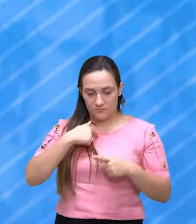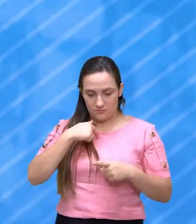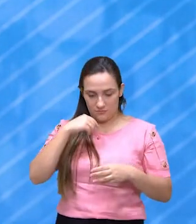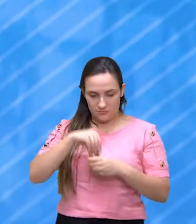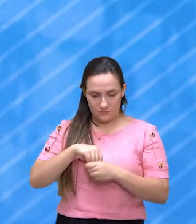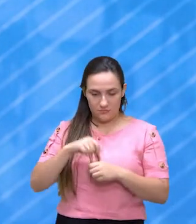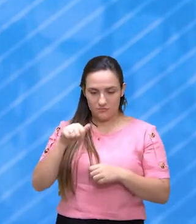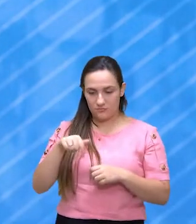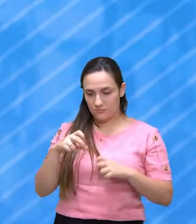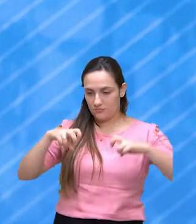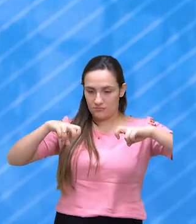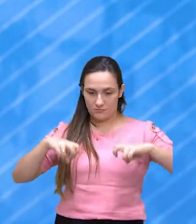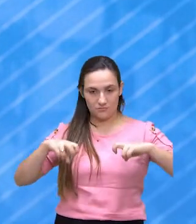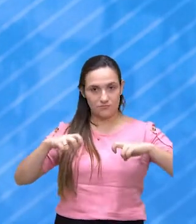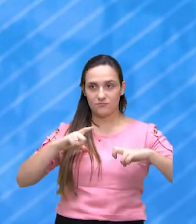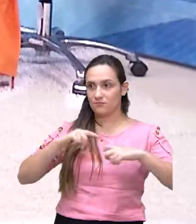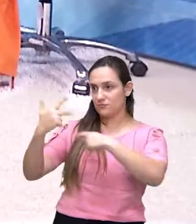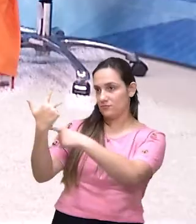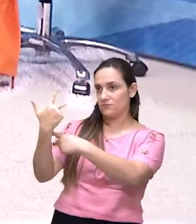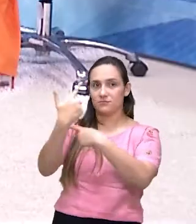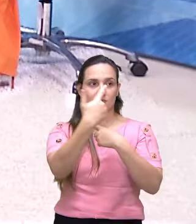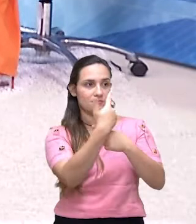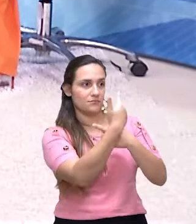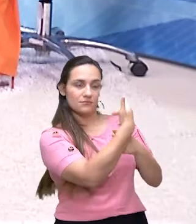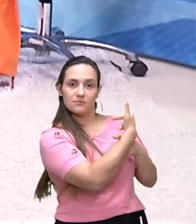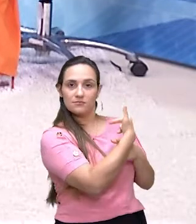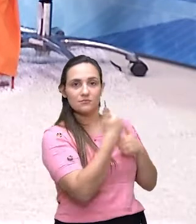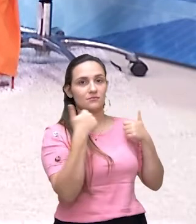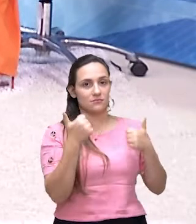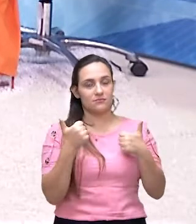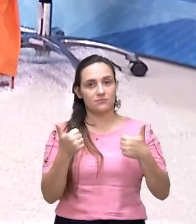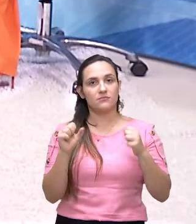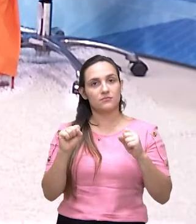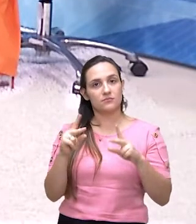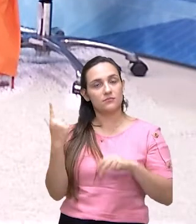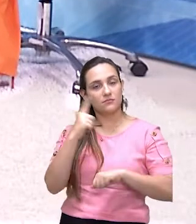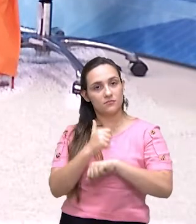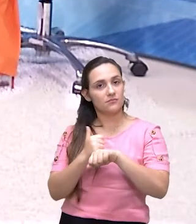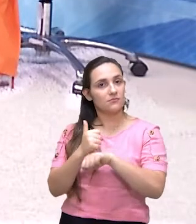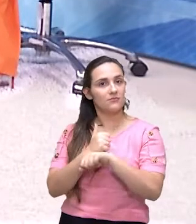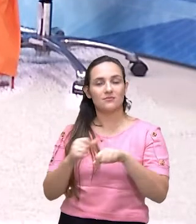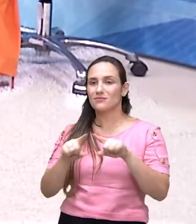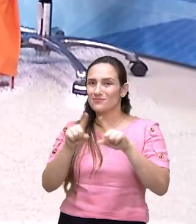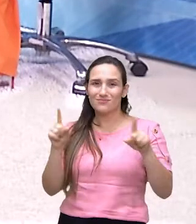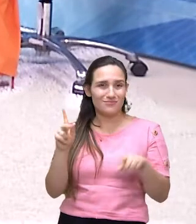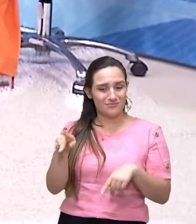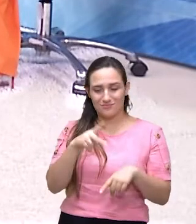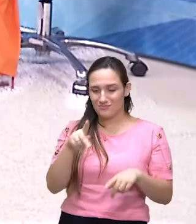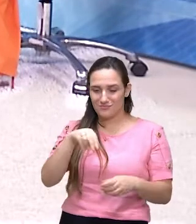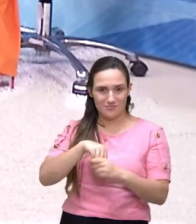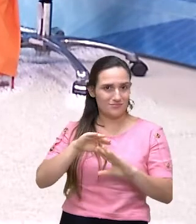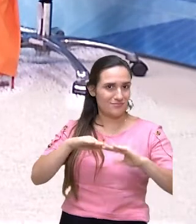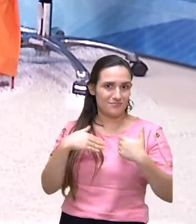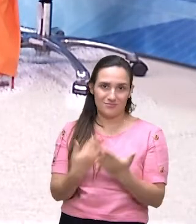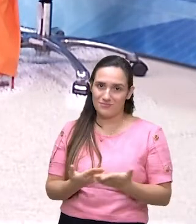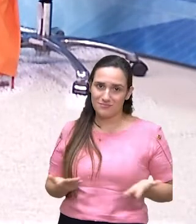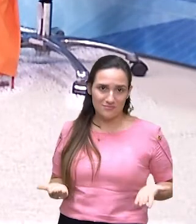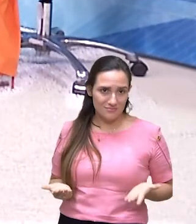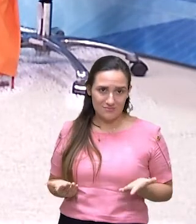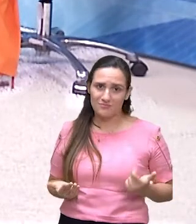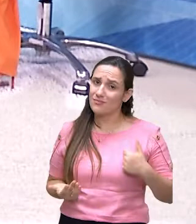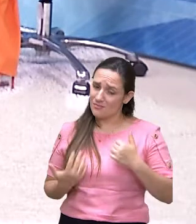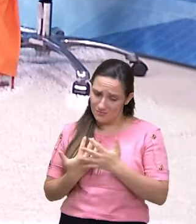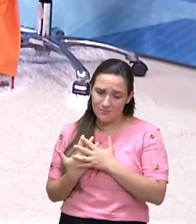aqui dentro de um estúdio nós estamos sentadas nós temos várias câmeras isso garante a qualidade porém o professor em sala de aula